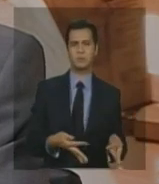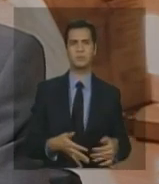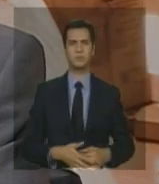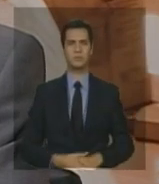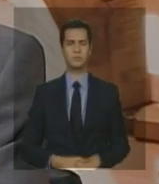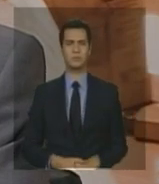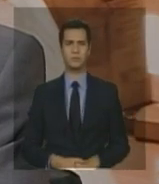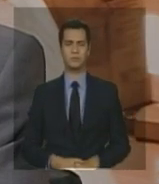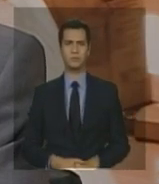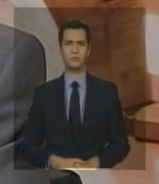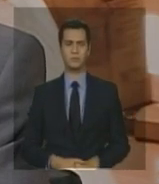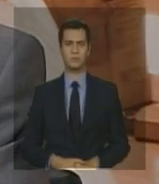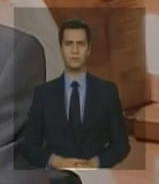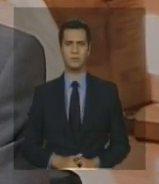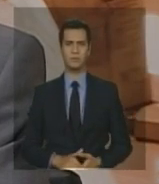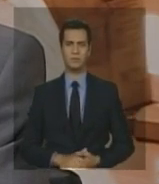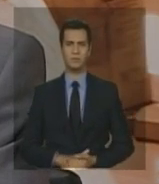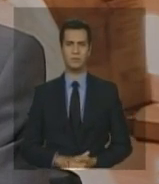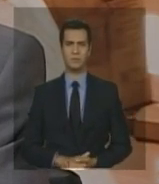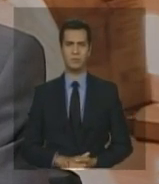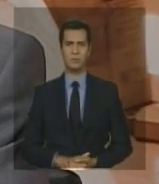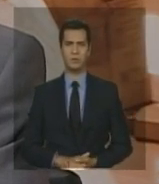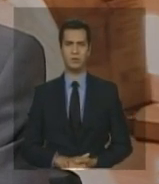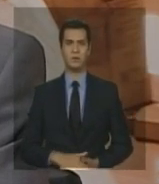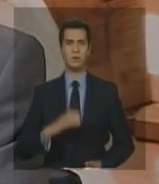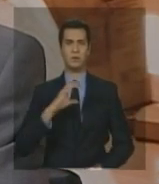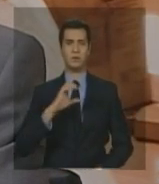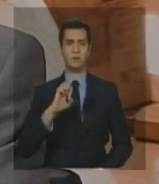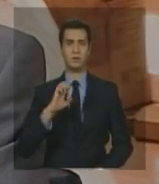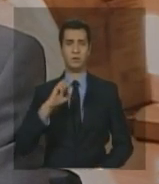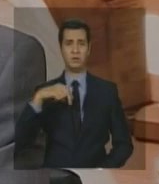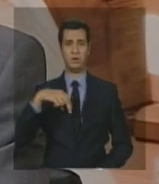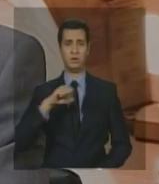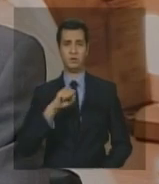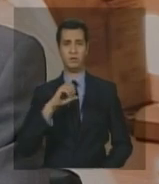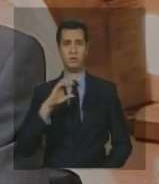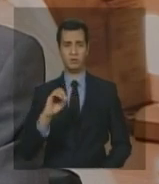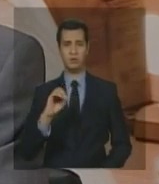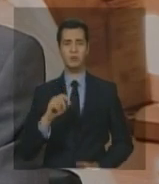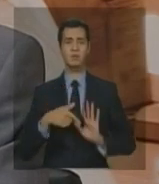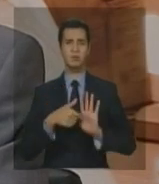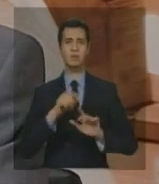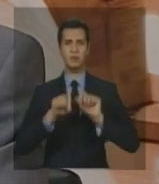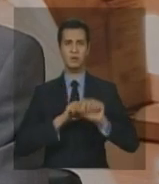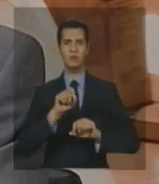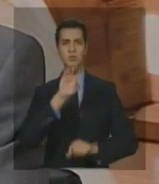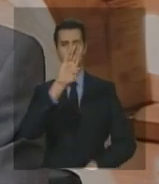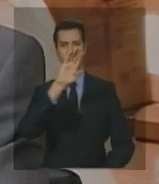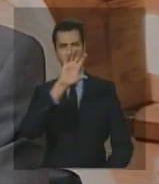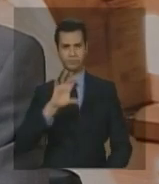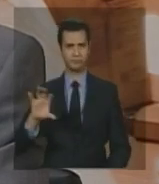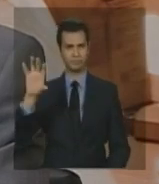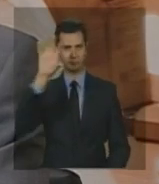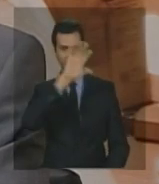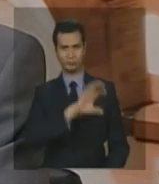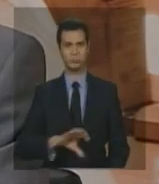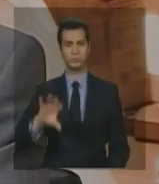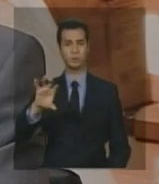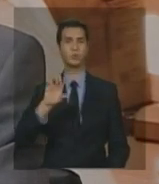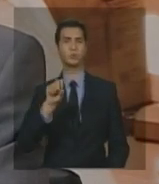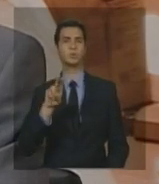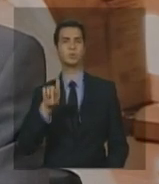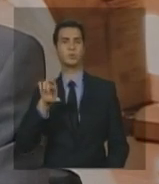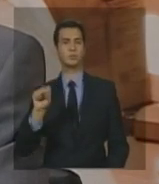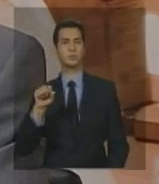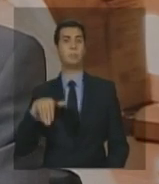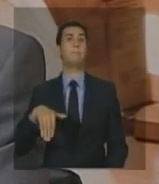limitação. Mas assim, o censo ele apresenta, né, que na região sudeste nós temos um quantitativo maior, né, que na